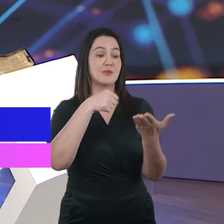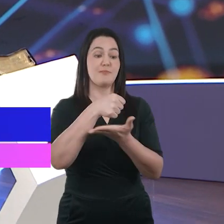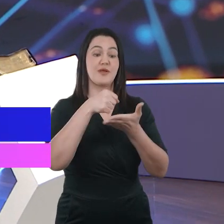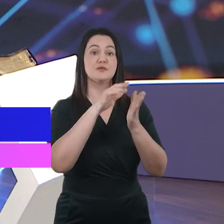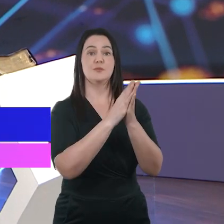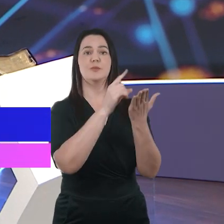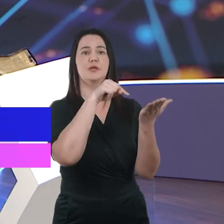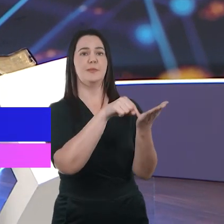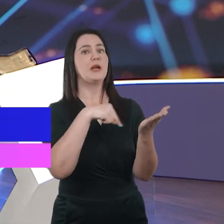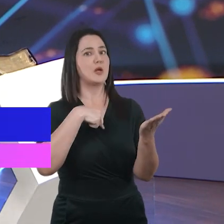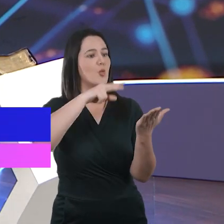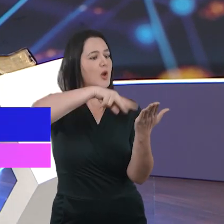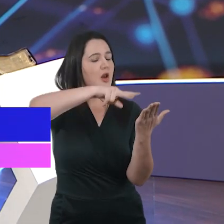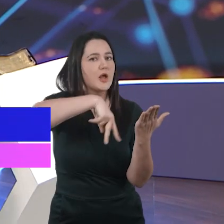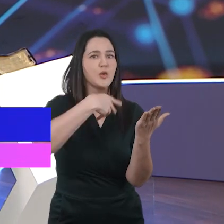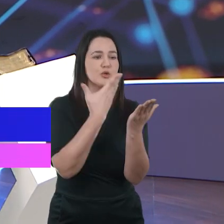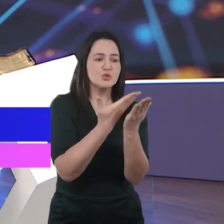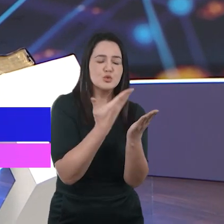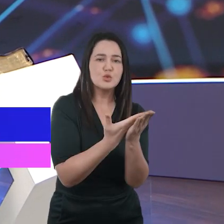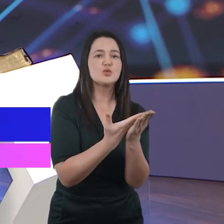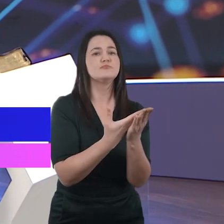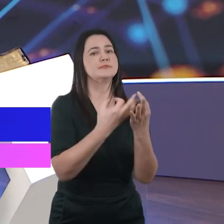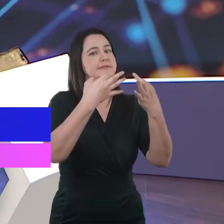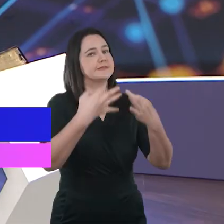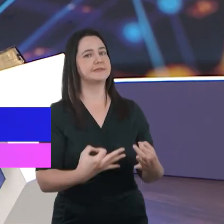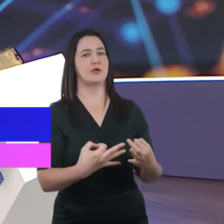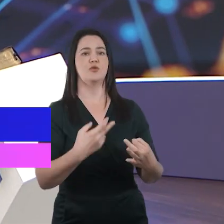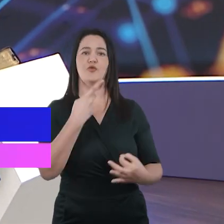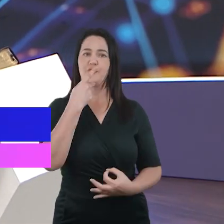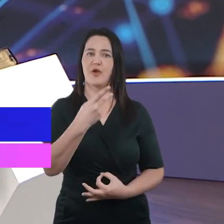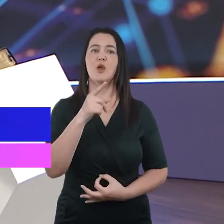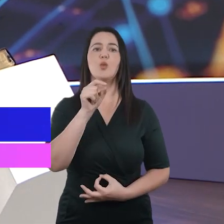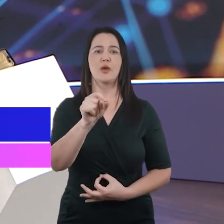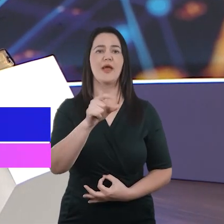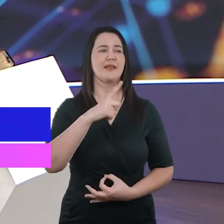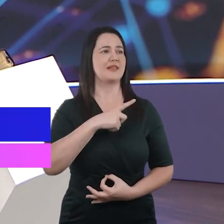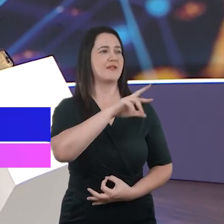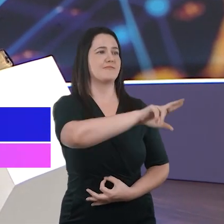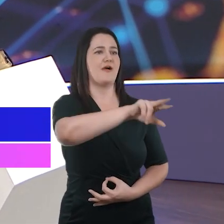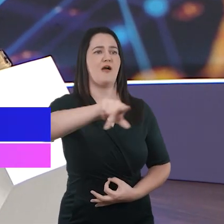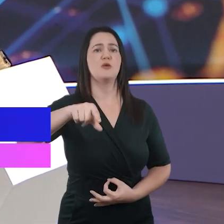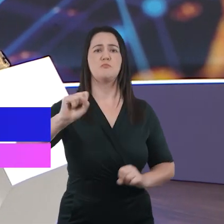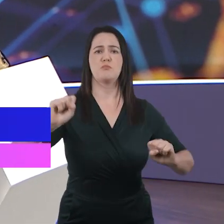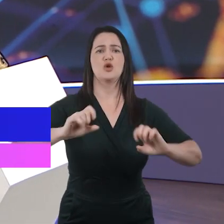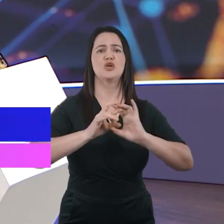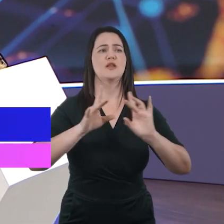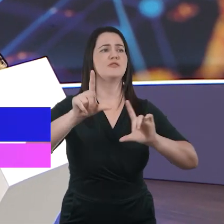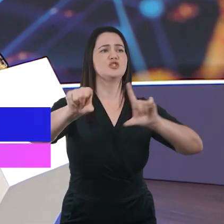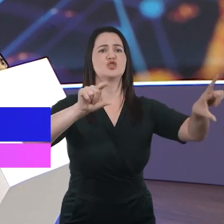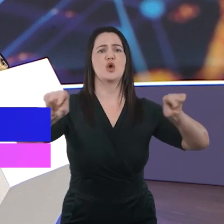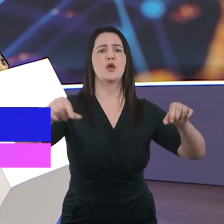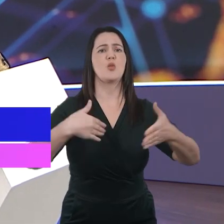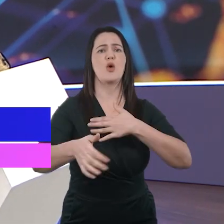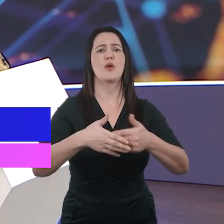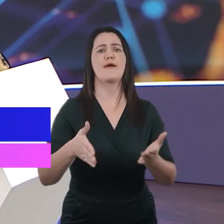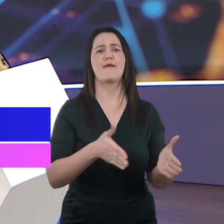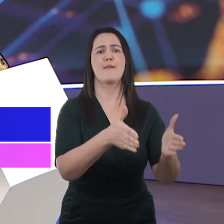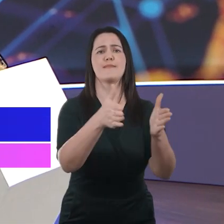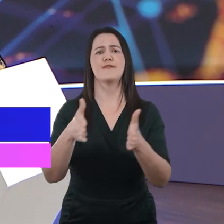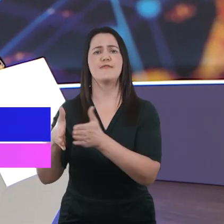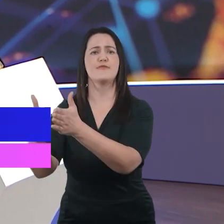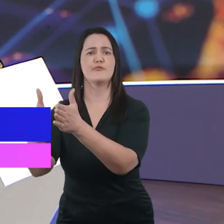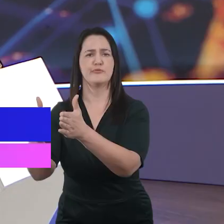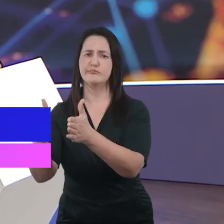lido na palavra do Senhor, estudado nas profecias, eu estou bem seguro em dizer que isso não é verdade. Não é